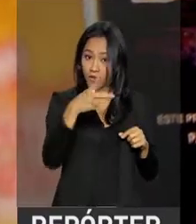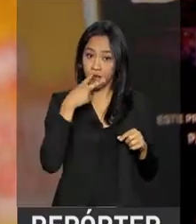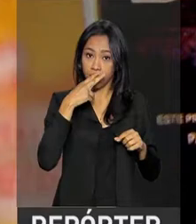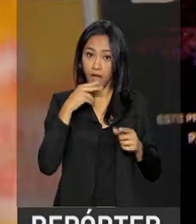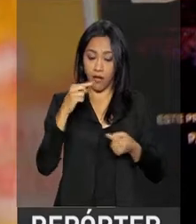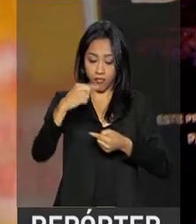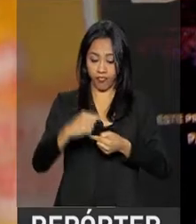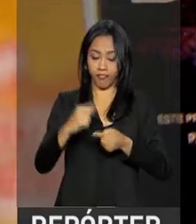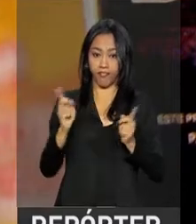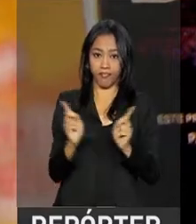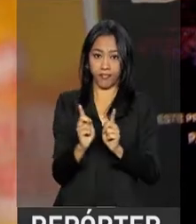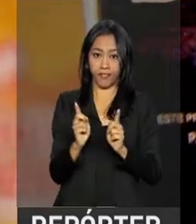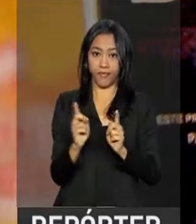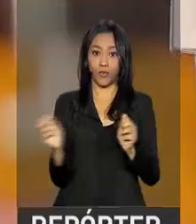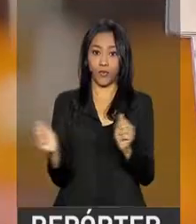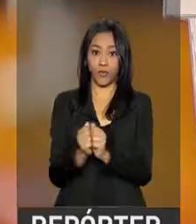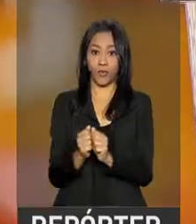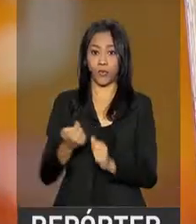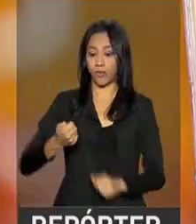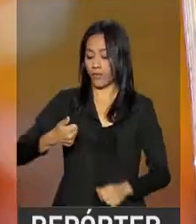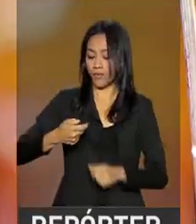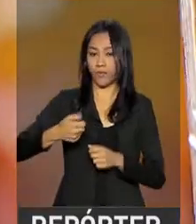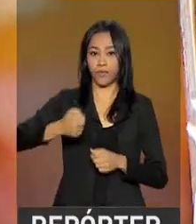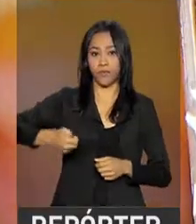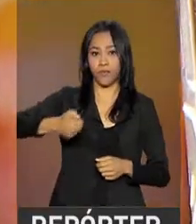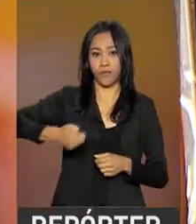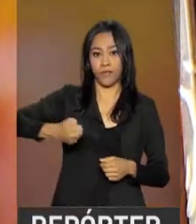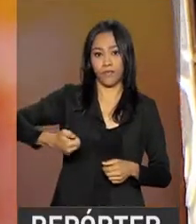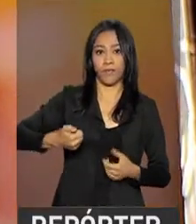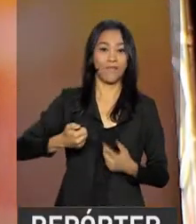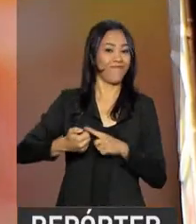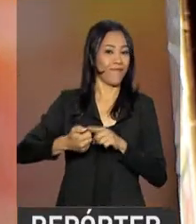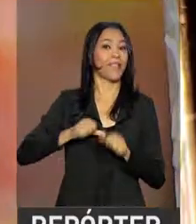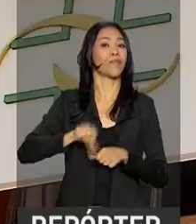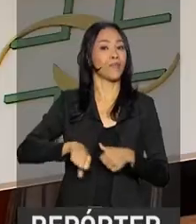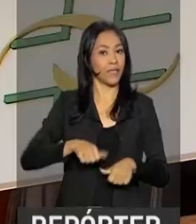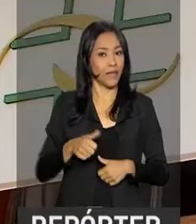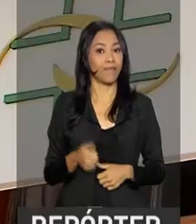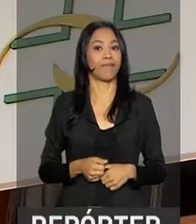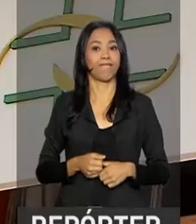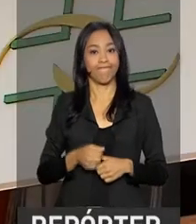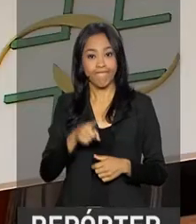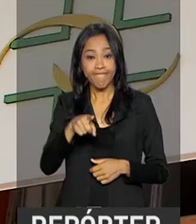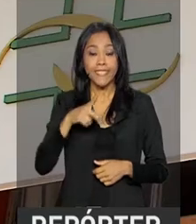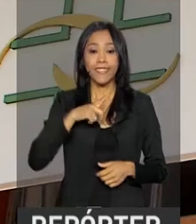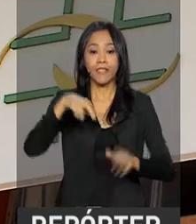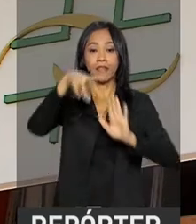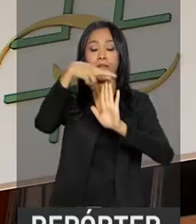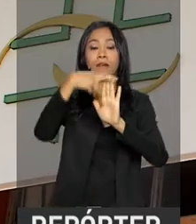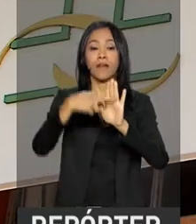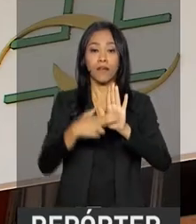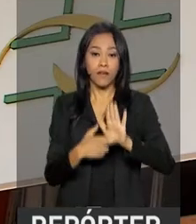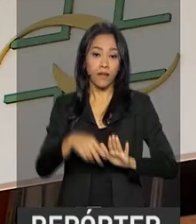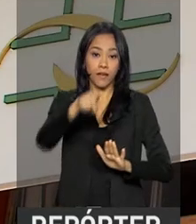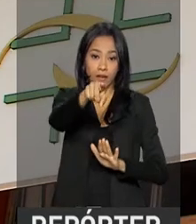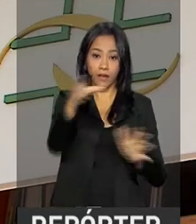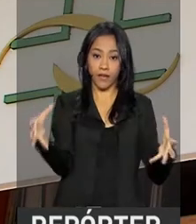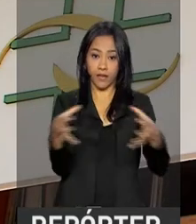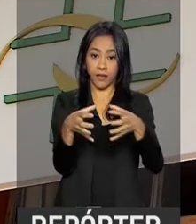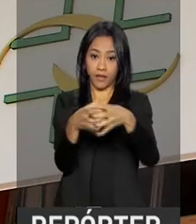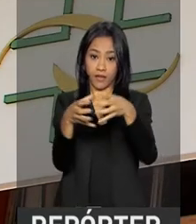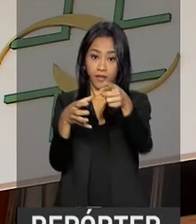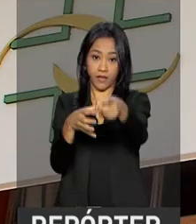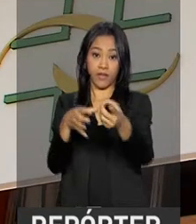vendida junto com um isqueiro mas tudo isso vai ter que mudar uma resolução da agência nacional de vigilância sanitária